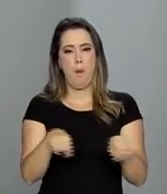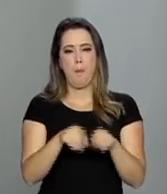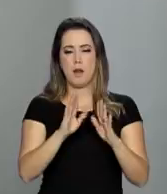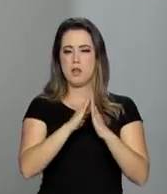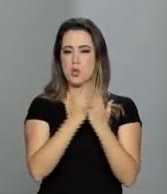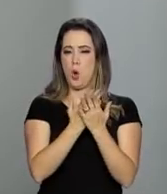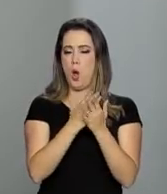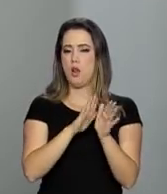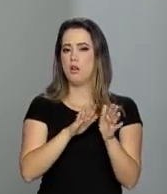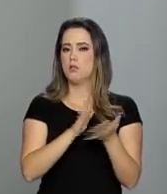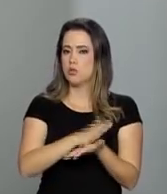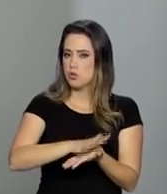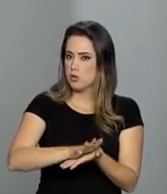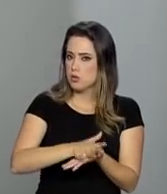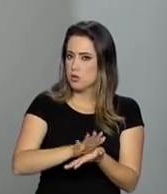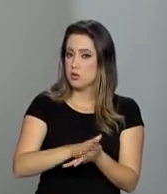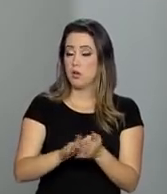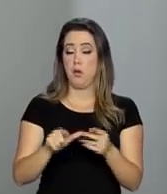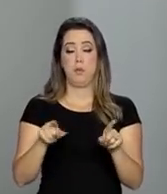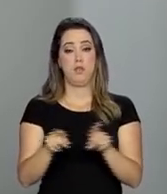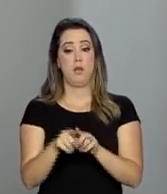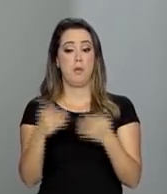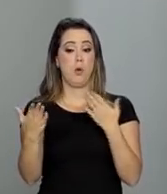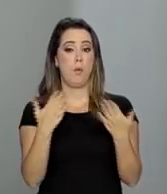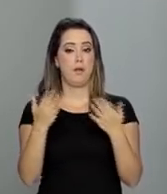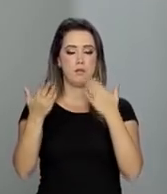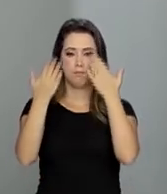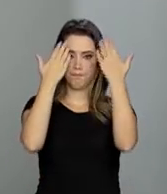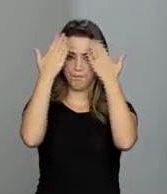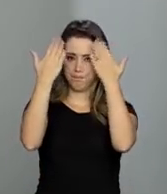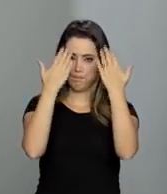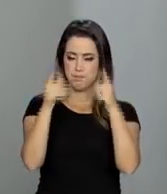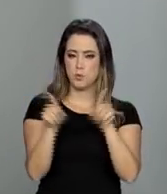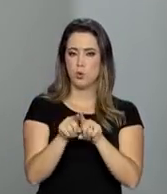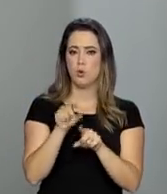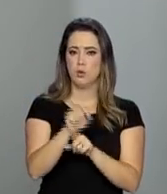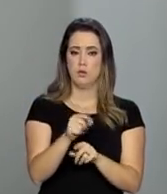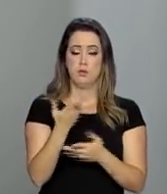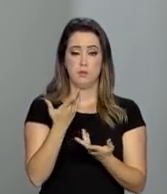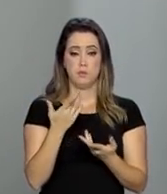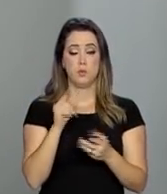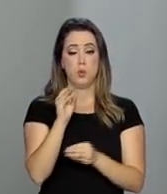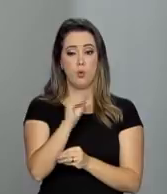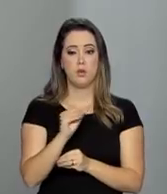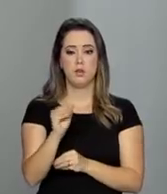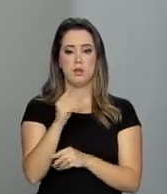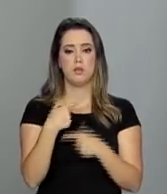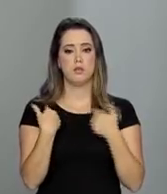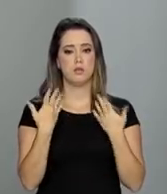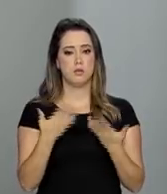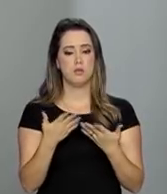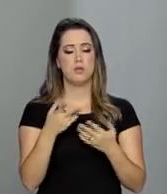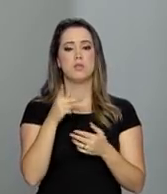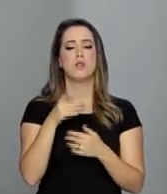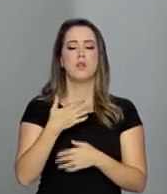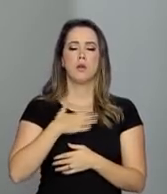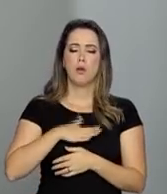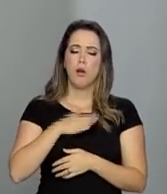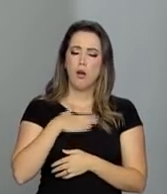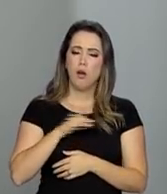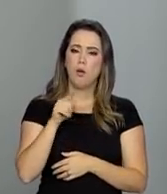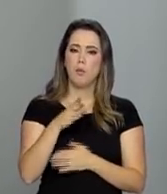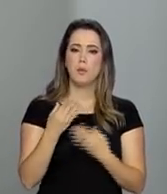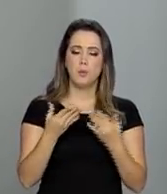humanização do tratamento psiquiátrico com a doutora Nise da Silveira. Temer escreveu que lhe conforta